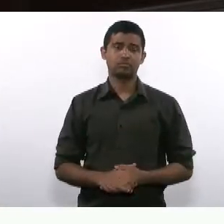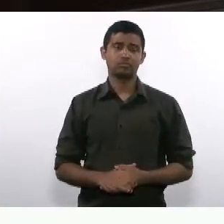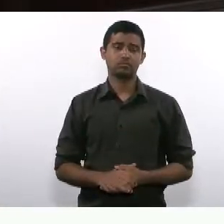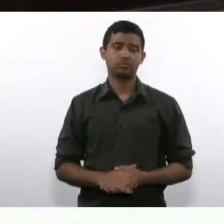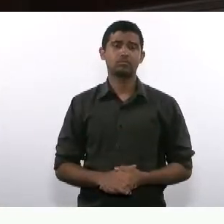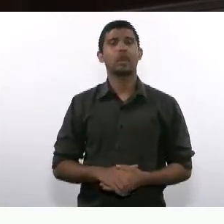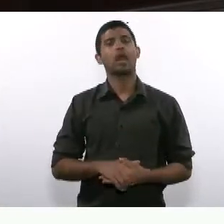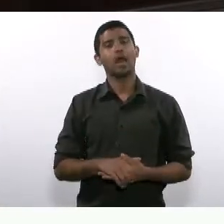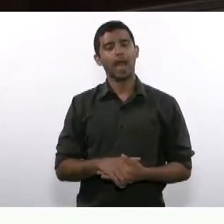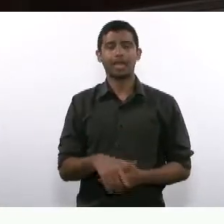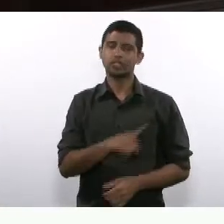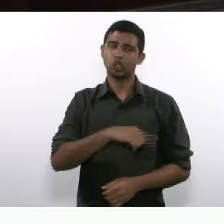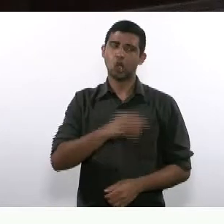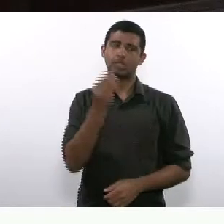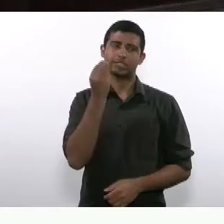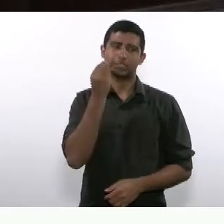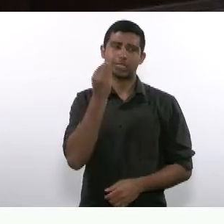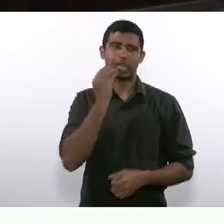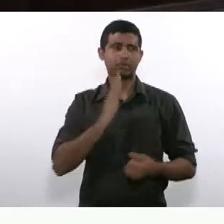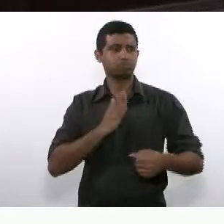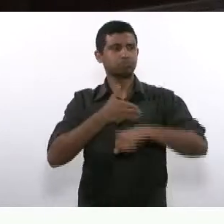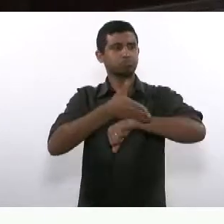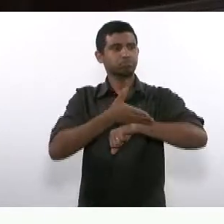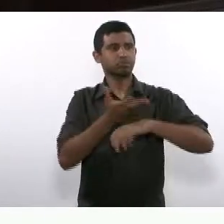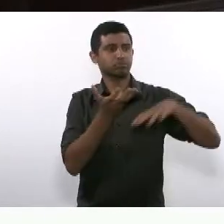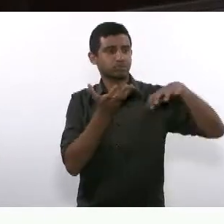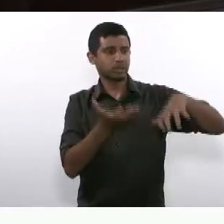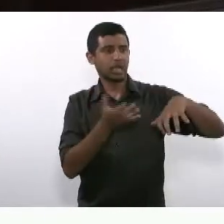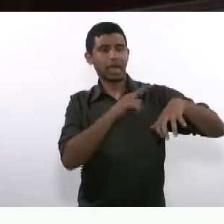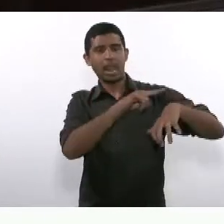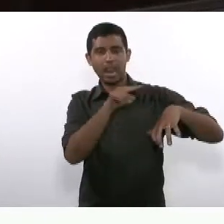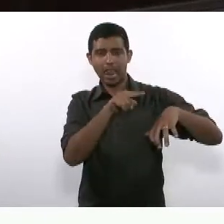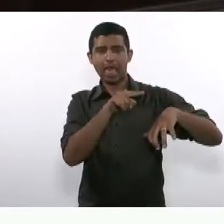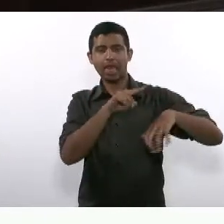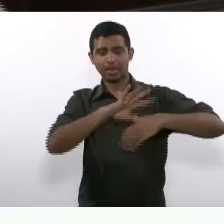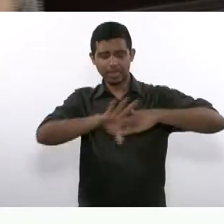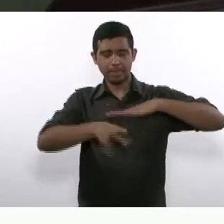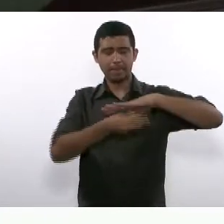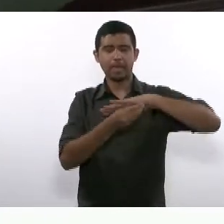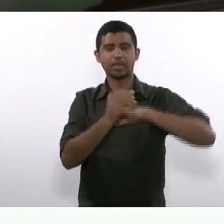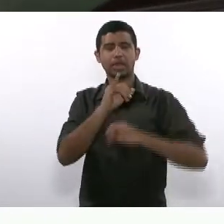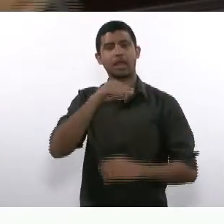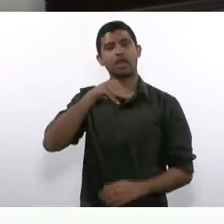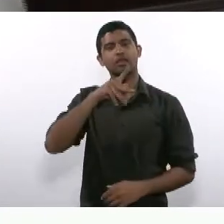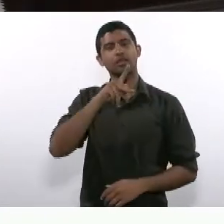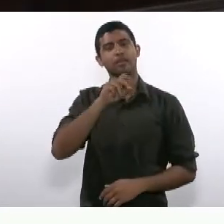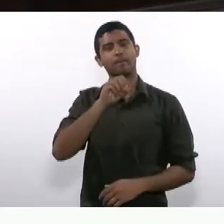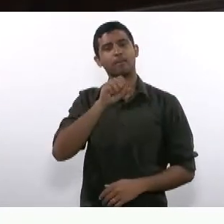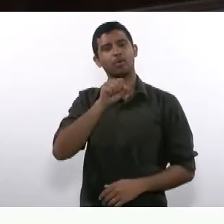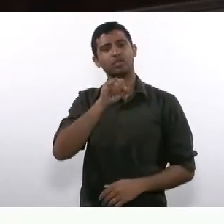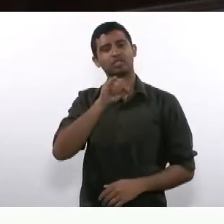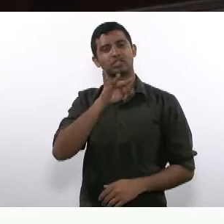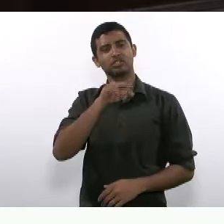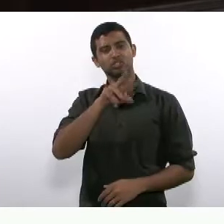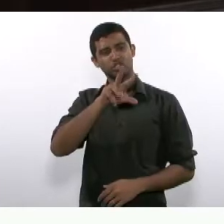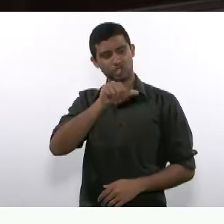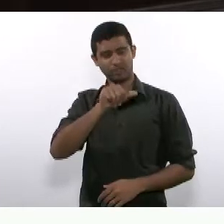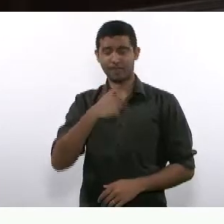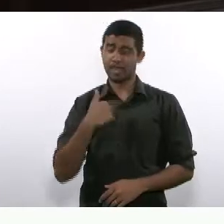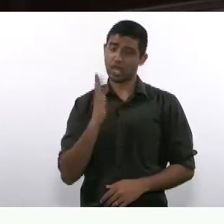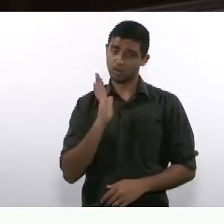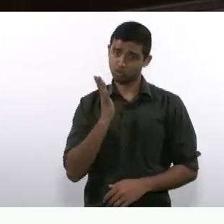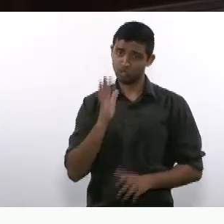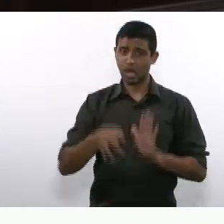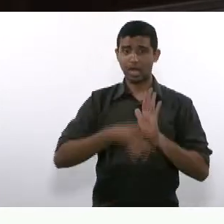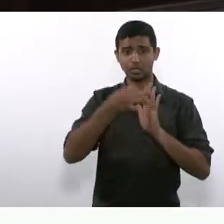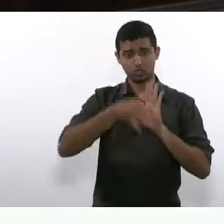ao Congresso Nacional e lá as emendas são impositivas. Eu já dei a sugestão à Vossa Excelência de como a gente